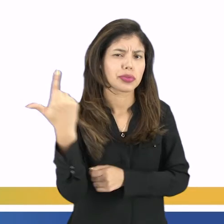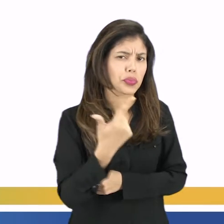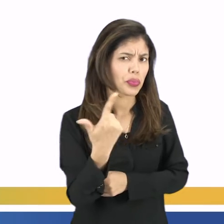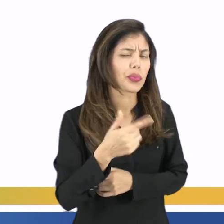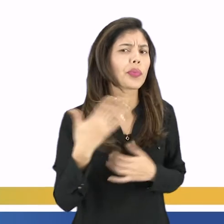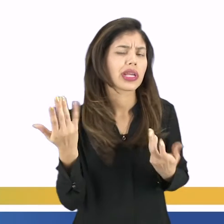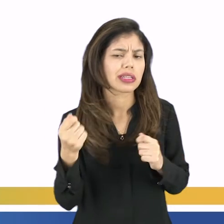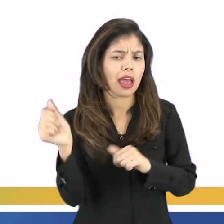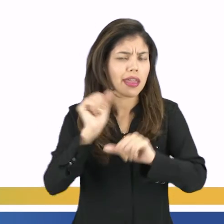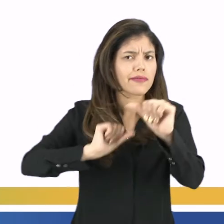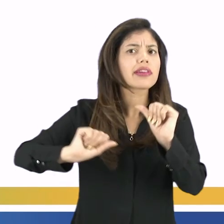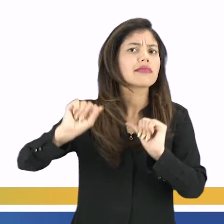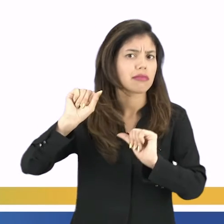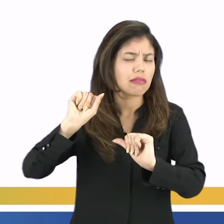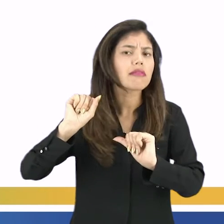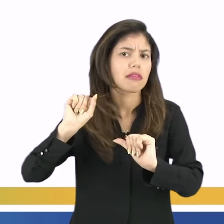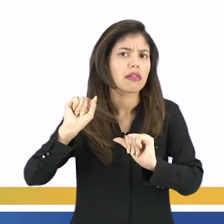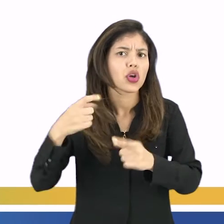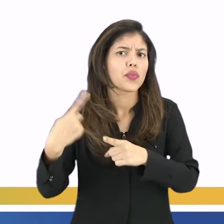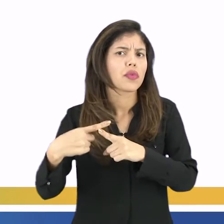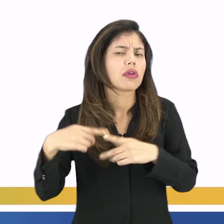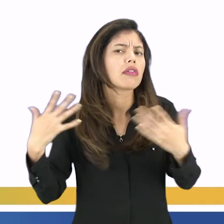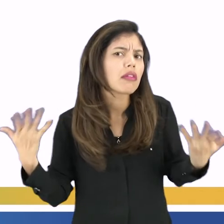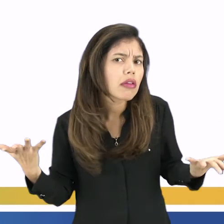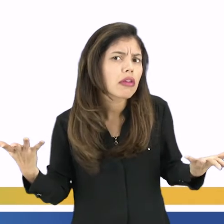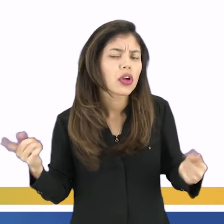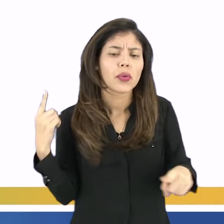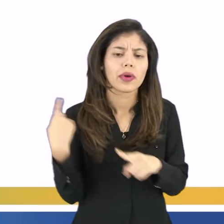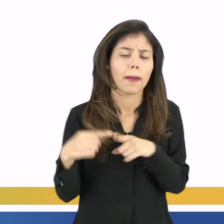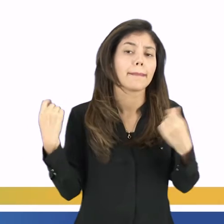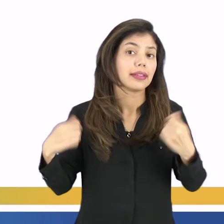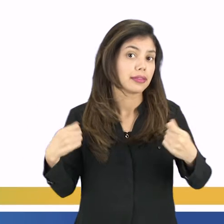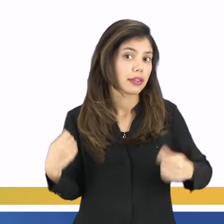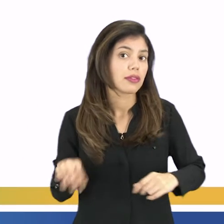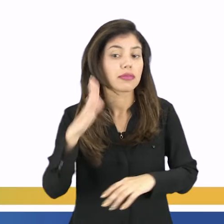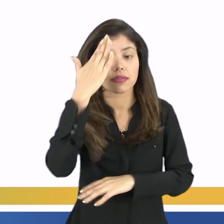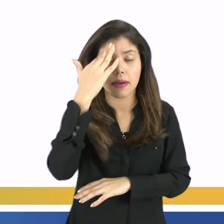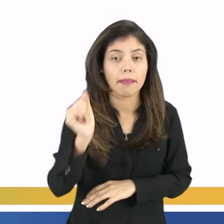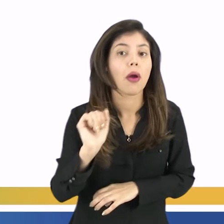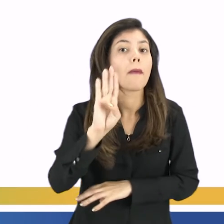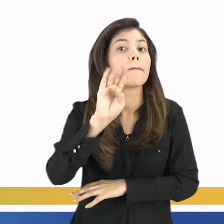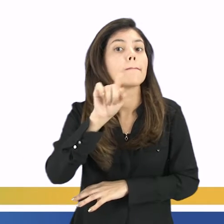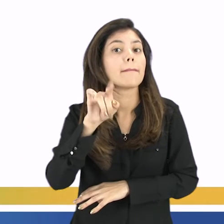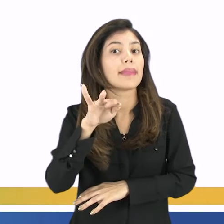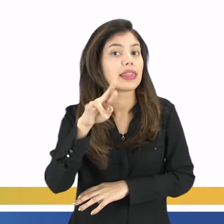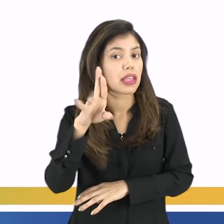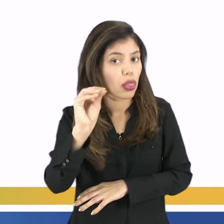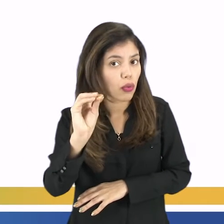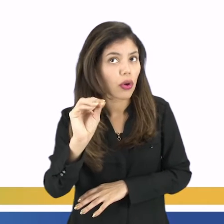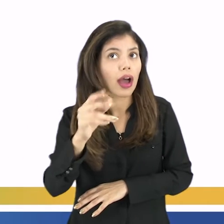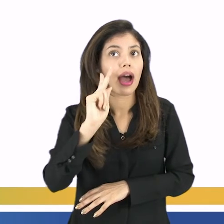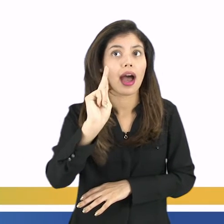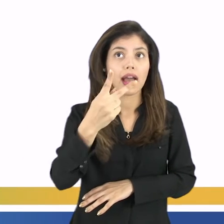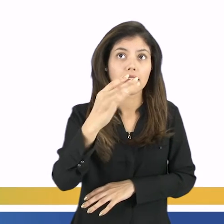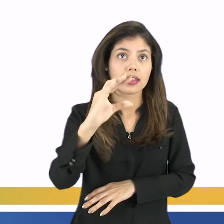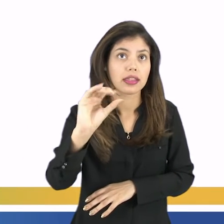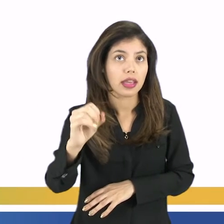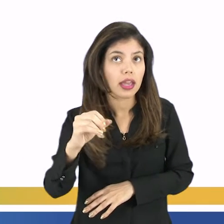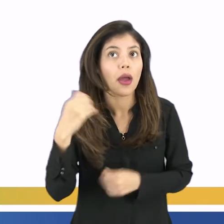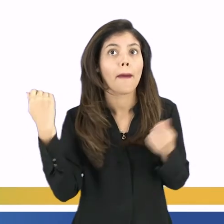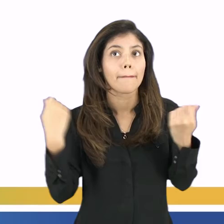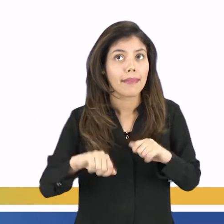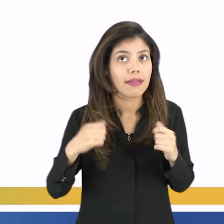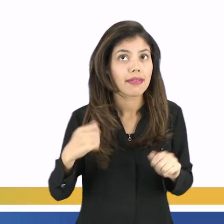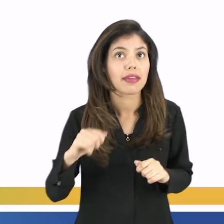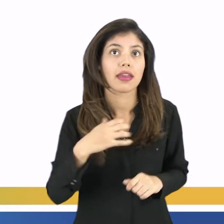nós vamos precisar inverter. Por que isso? Porque eu preciso do benzeno aqui, ó, benzeno é C6H6, né? Eu preciso